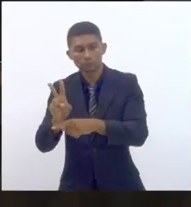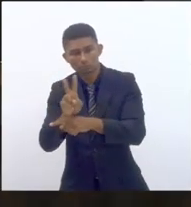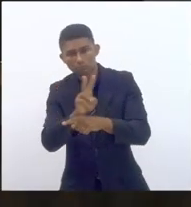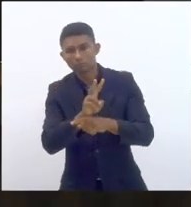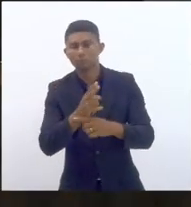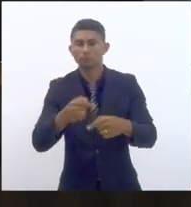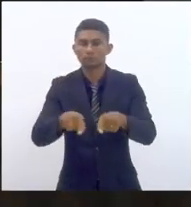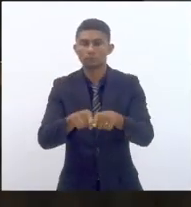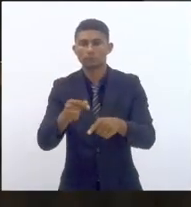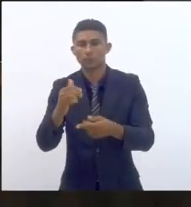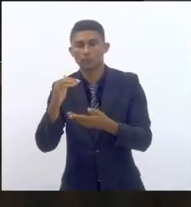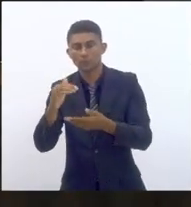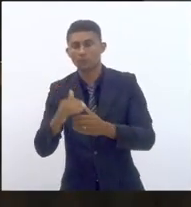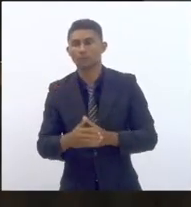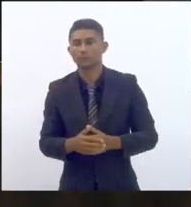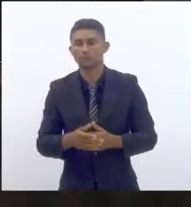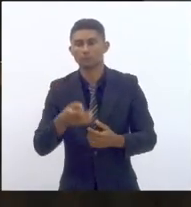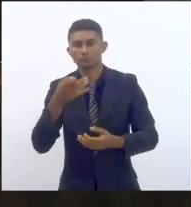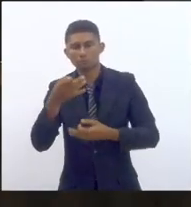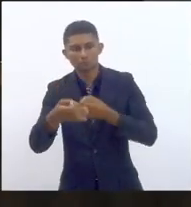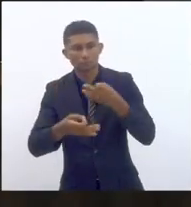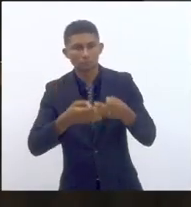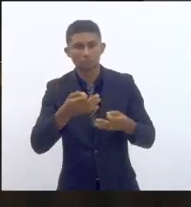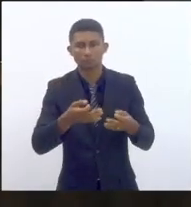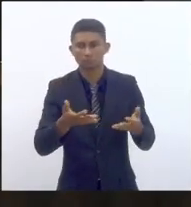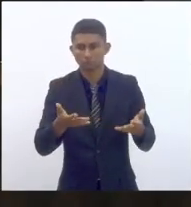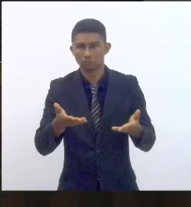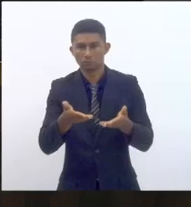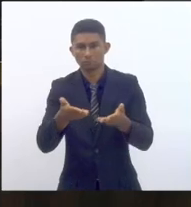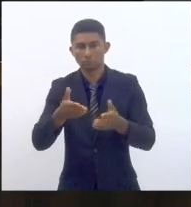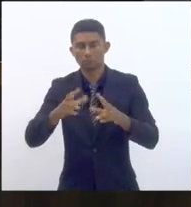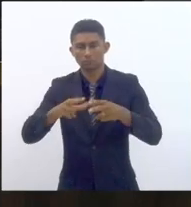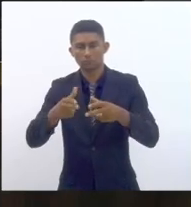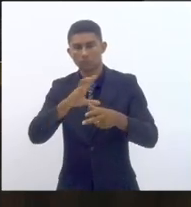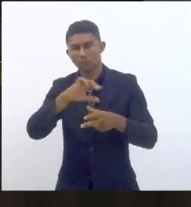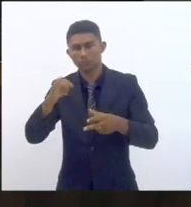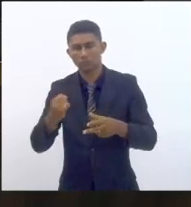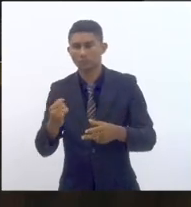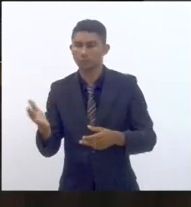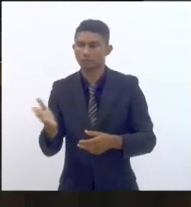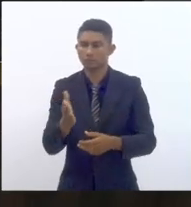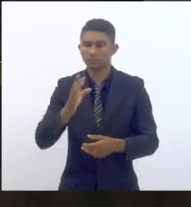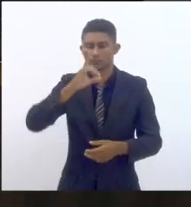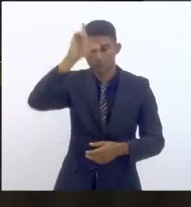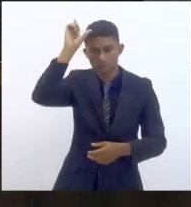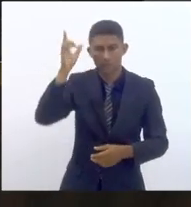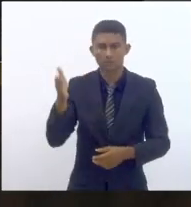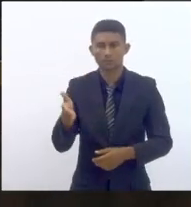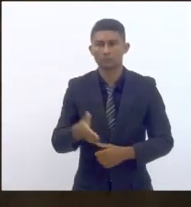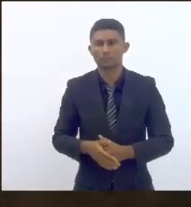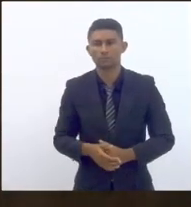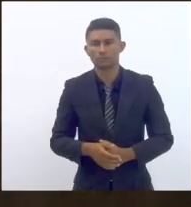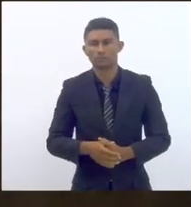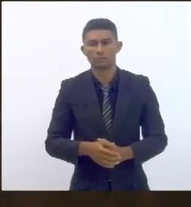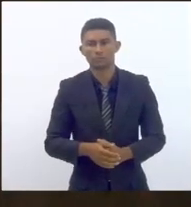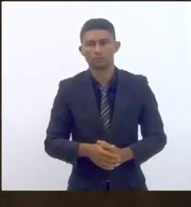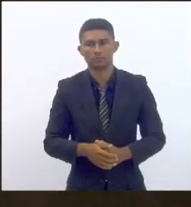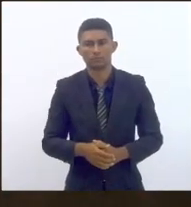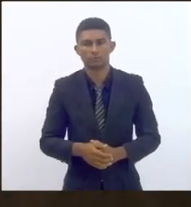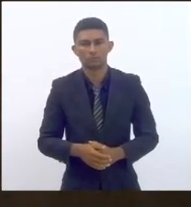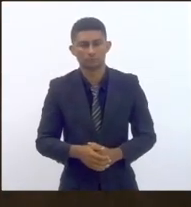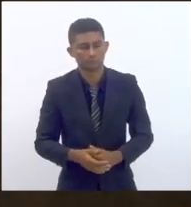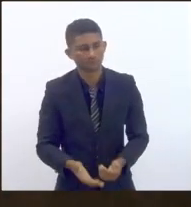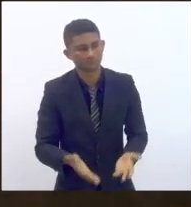e Orçamento. Para emitir parecer pela Comissão de Constituição e Justiça, deputado Luiz Paulo. Senhor